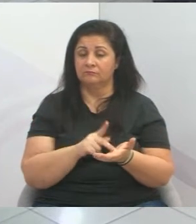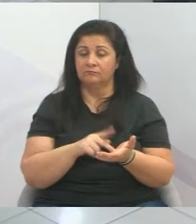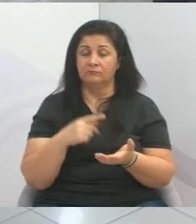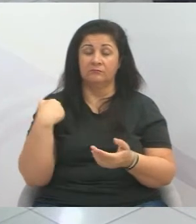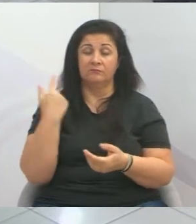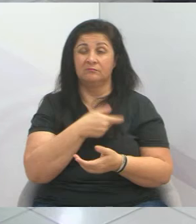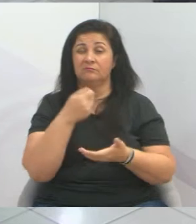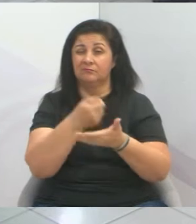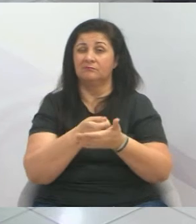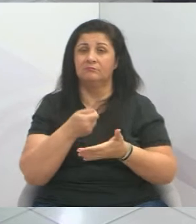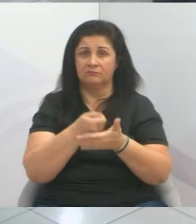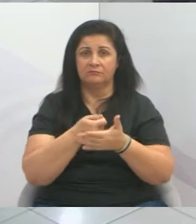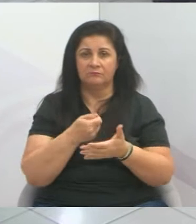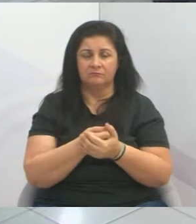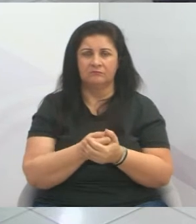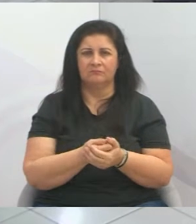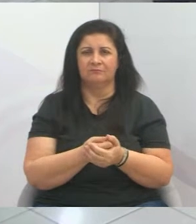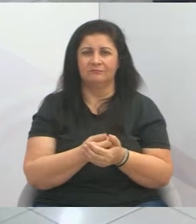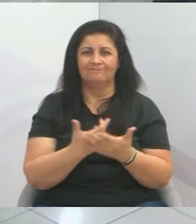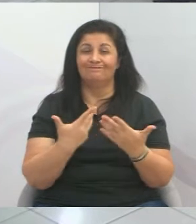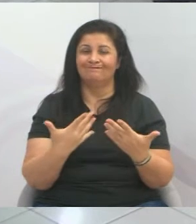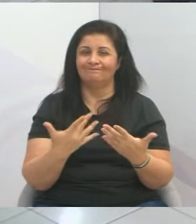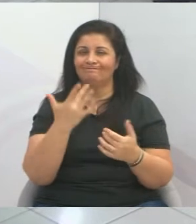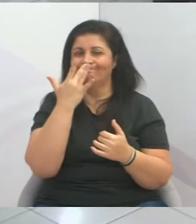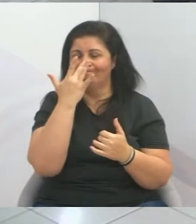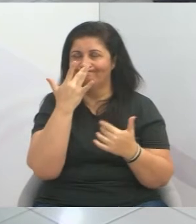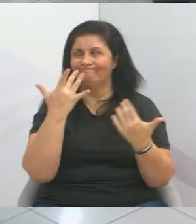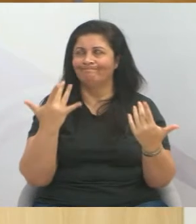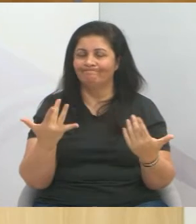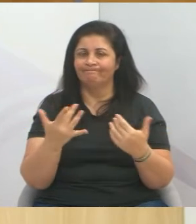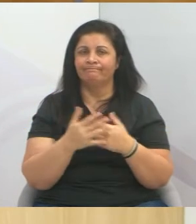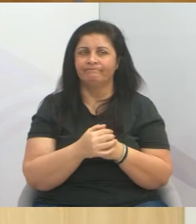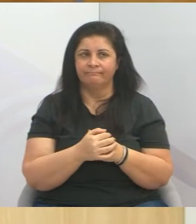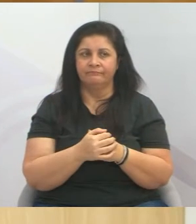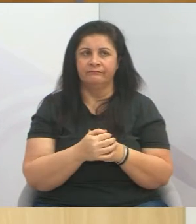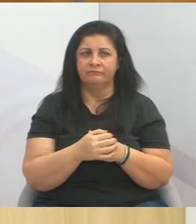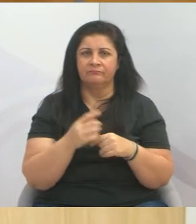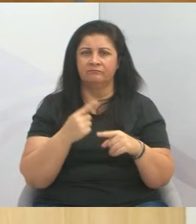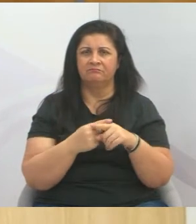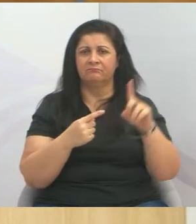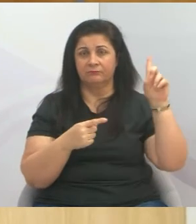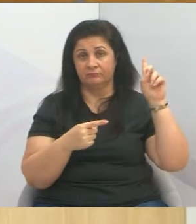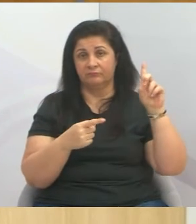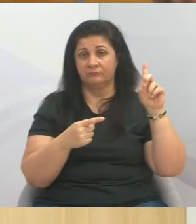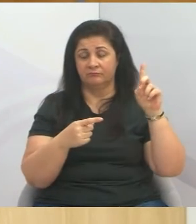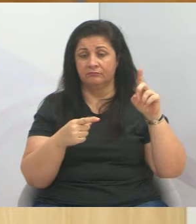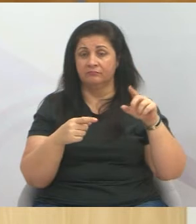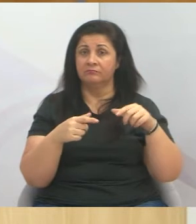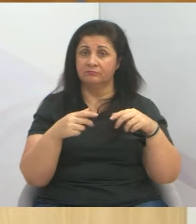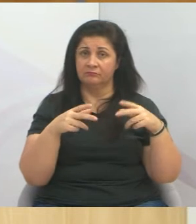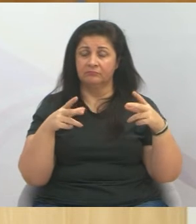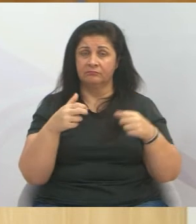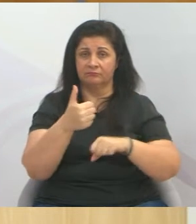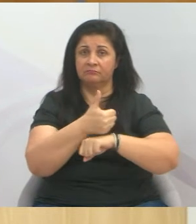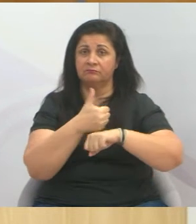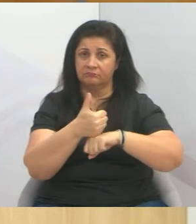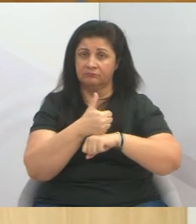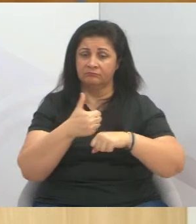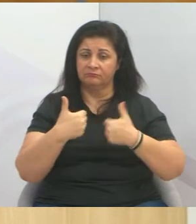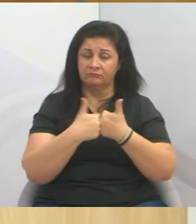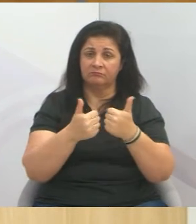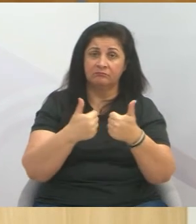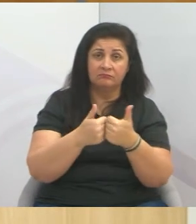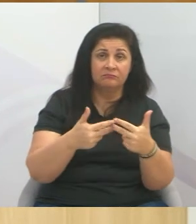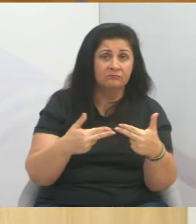aqui Vereador vai fechar viu a gente veio do transporte a gente vai na rua até chato as pessoas